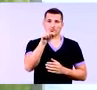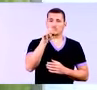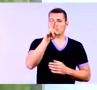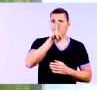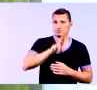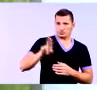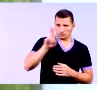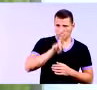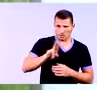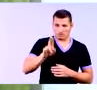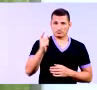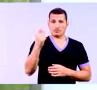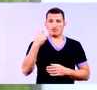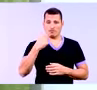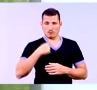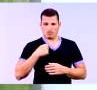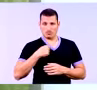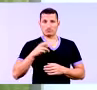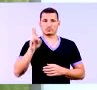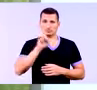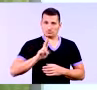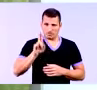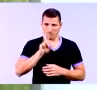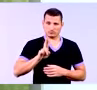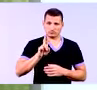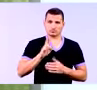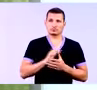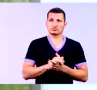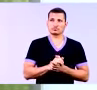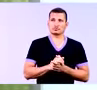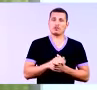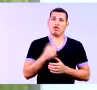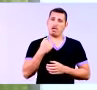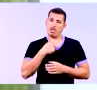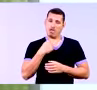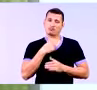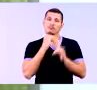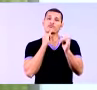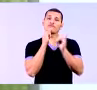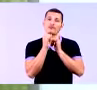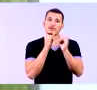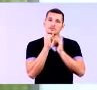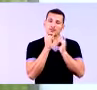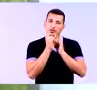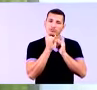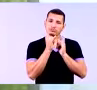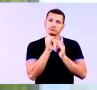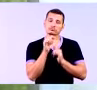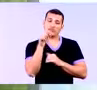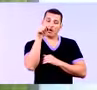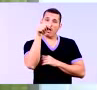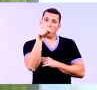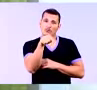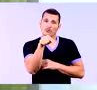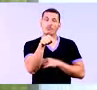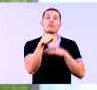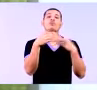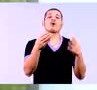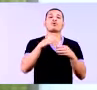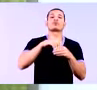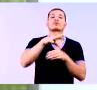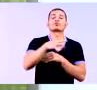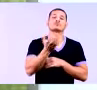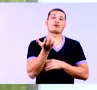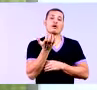usuário, eu, usuário, enquanto usuário, eu forneço informações para o conteúdo que eu quero ler,